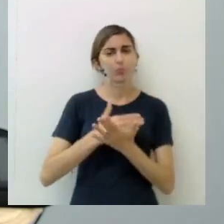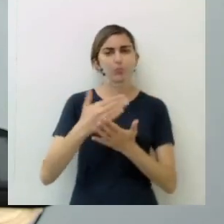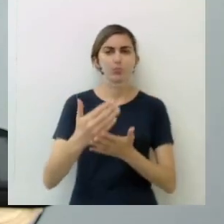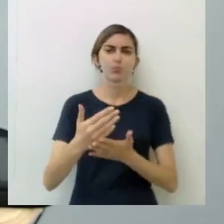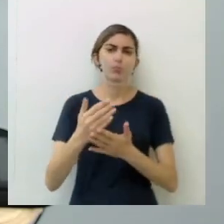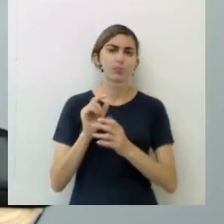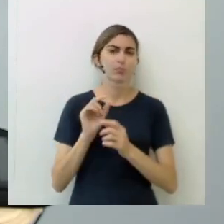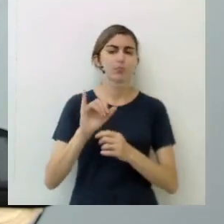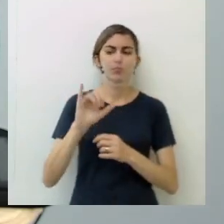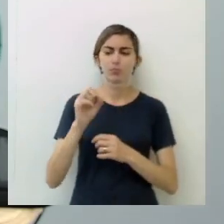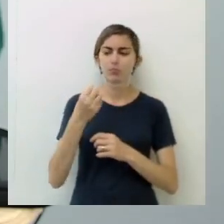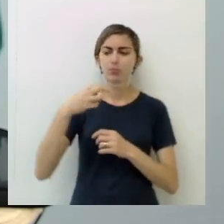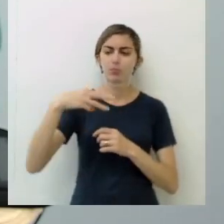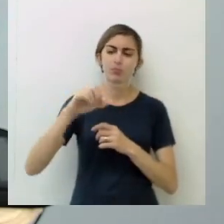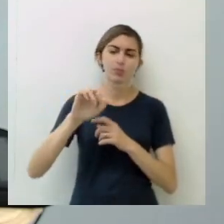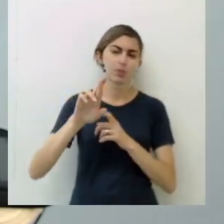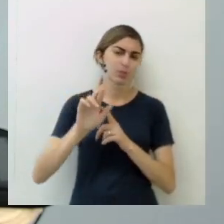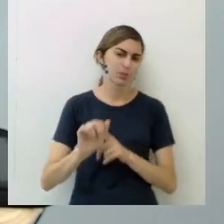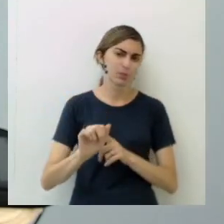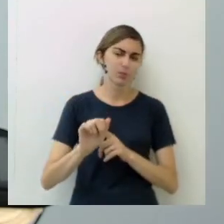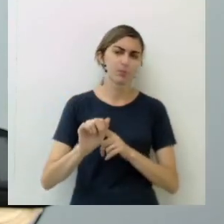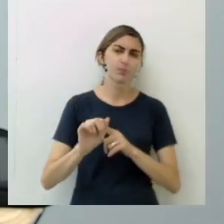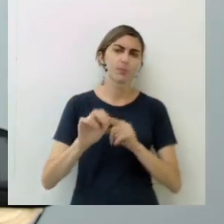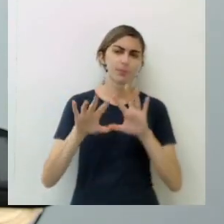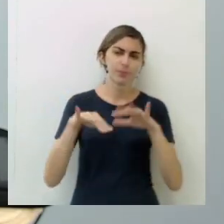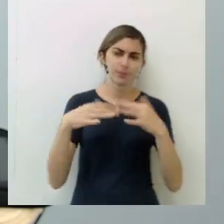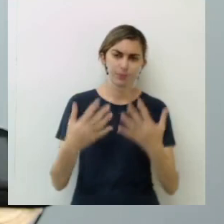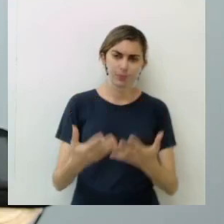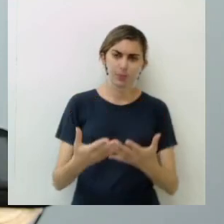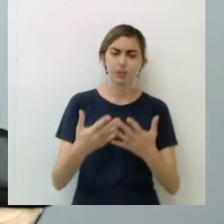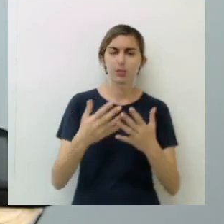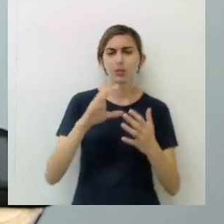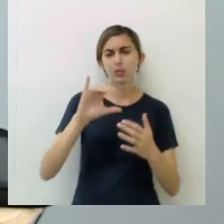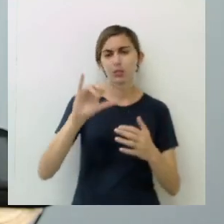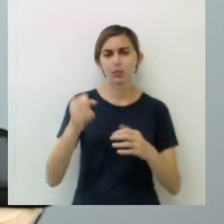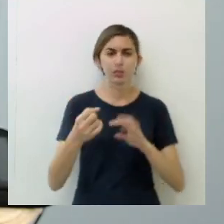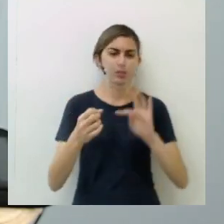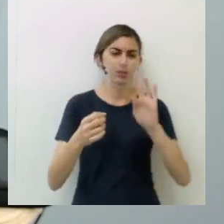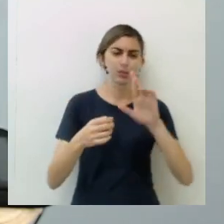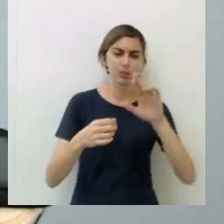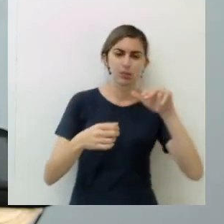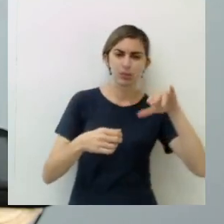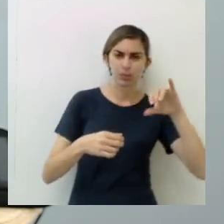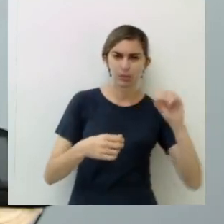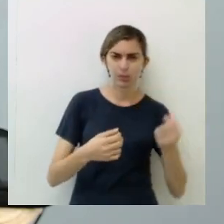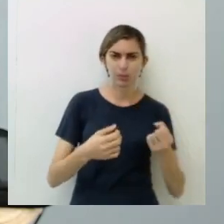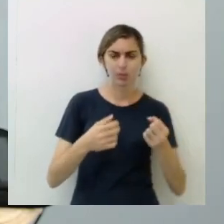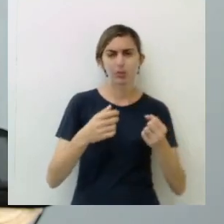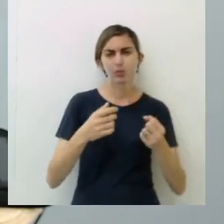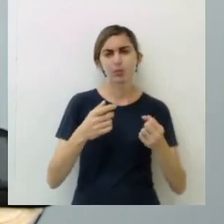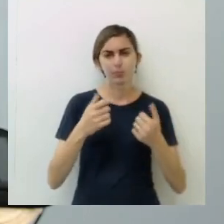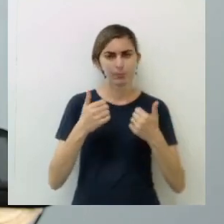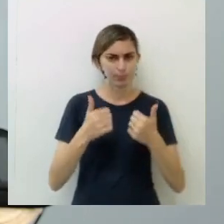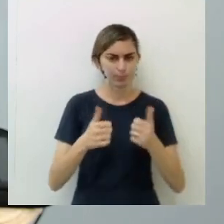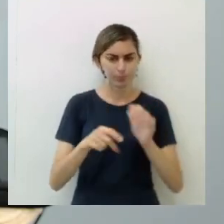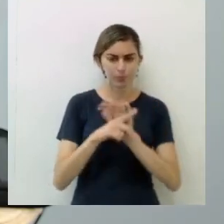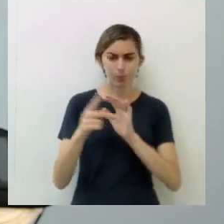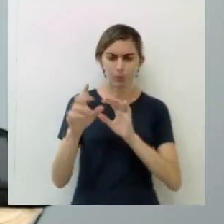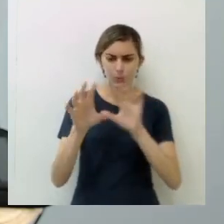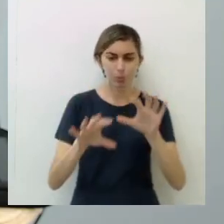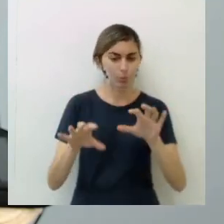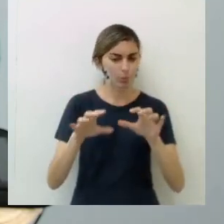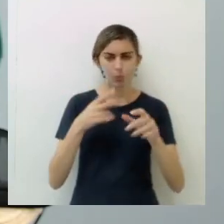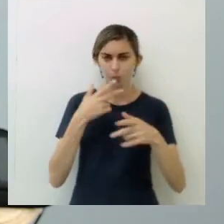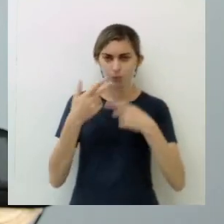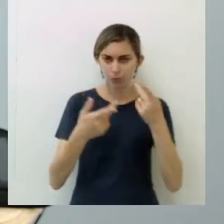pouquinho na isomeria, da isomeria cis e trans, que é a isomeria geométrica, certo? A parte onde a gente